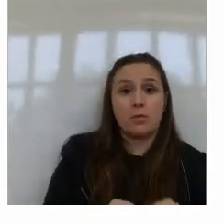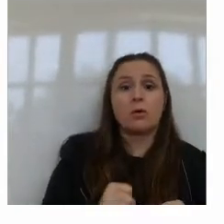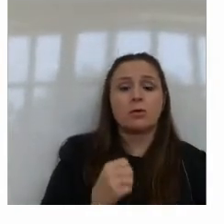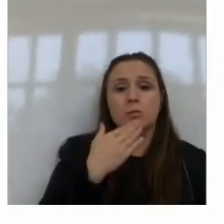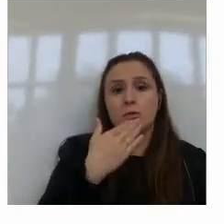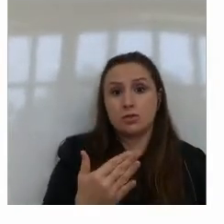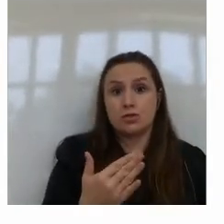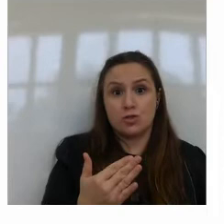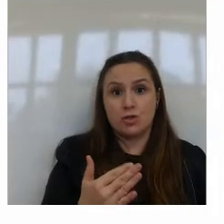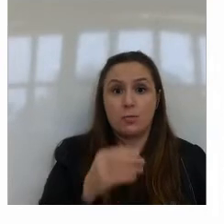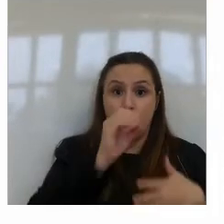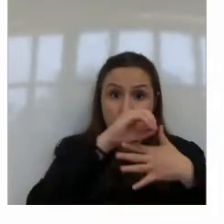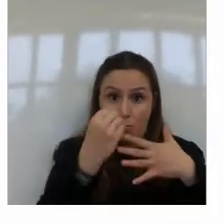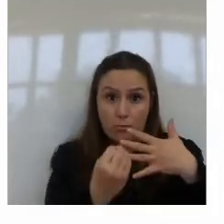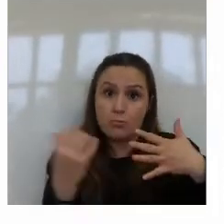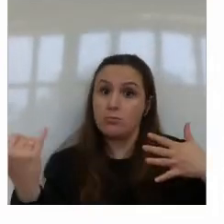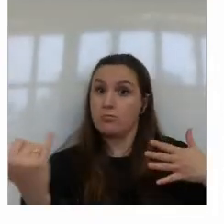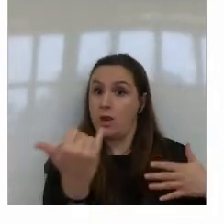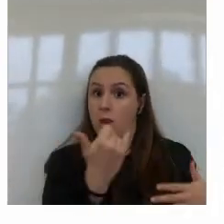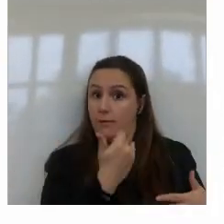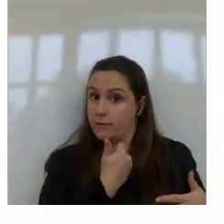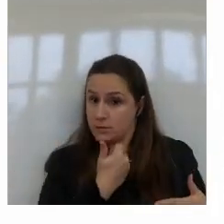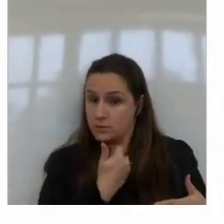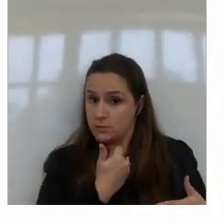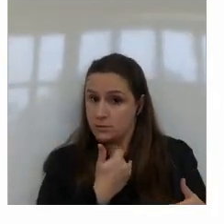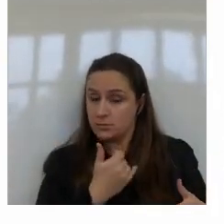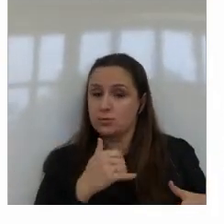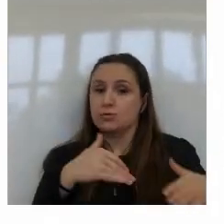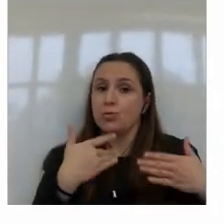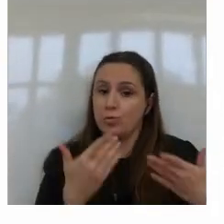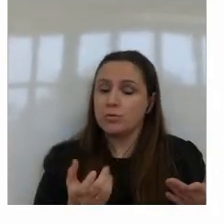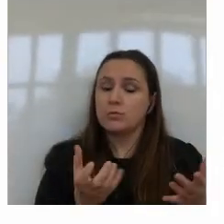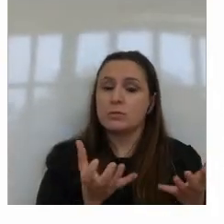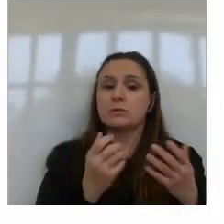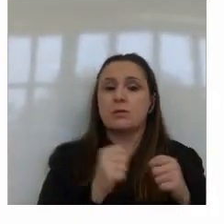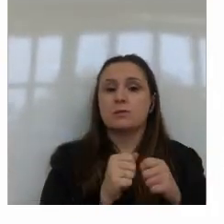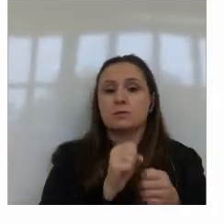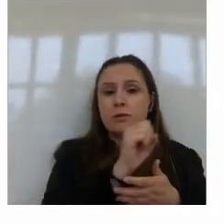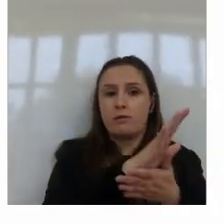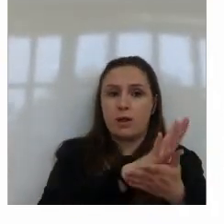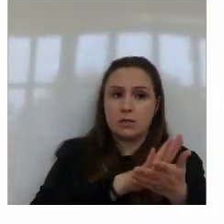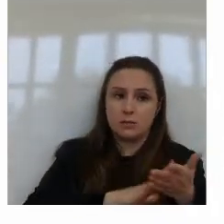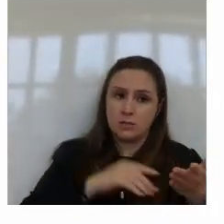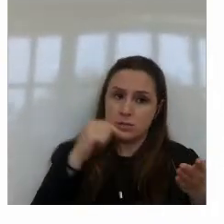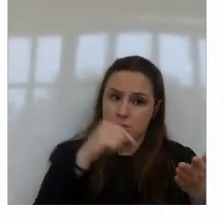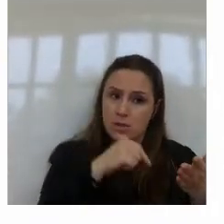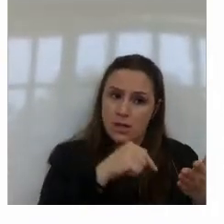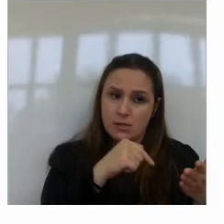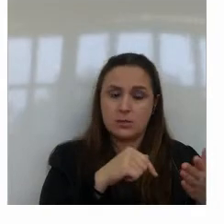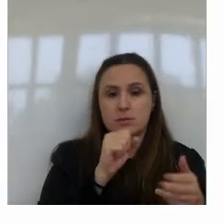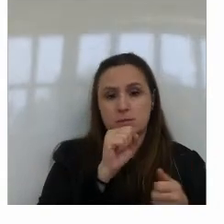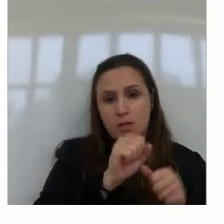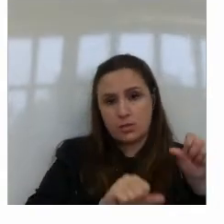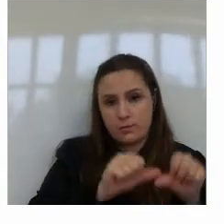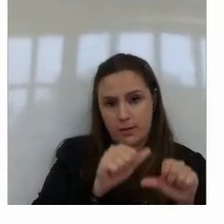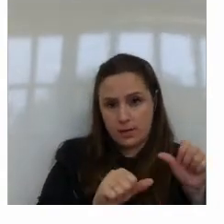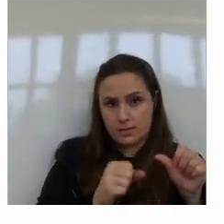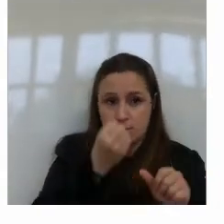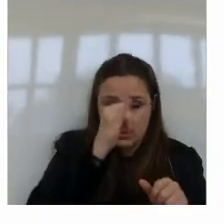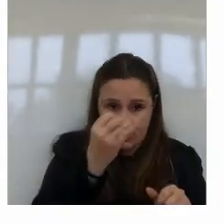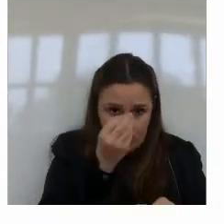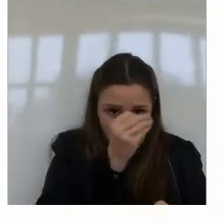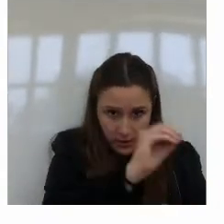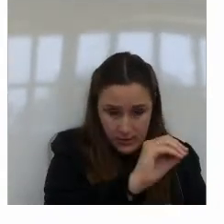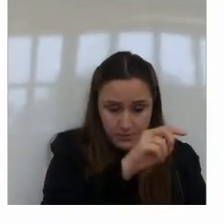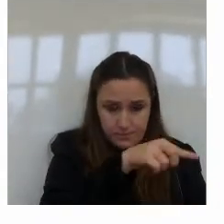exemplo. E também pode pedir para o Moodle avisá-lo de quando ele quiser fazer as avaliações